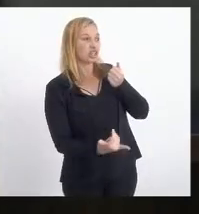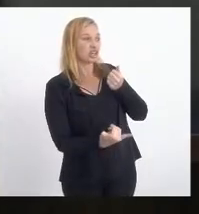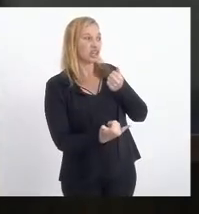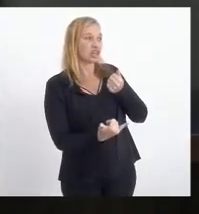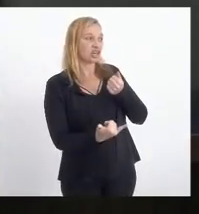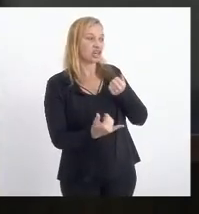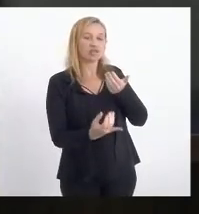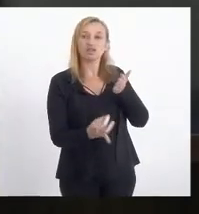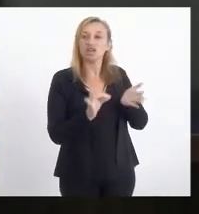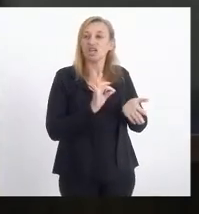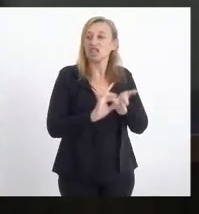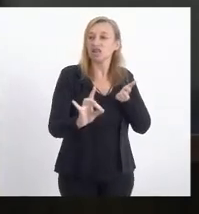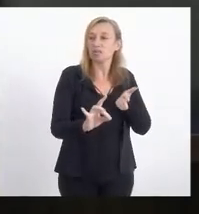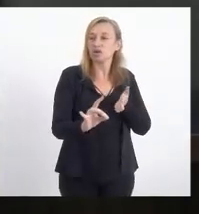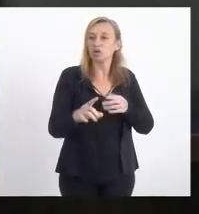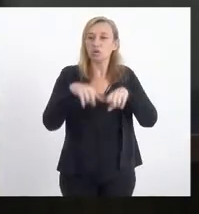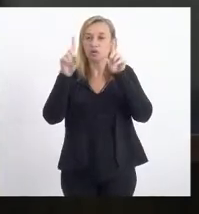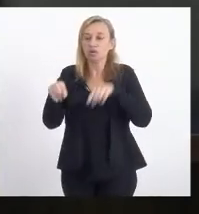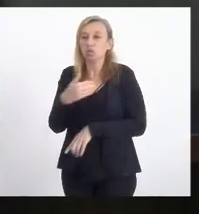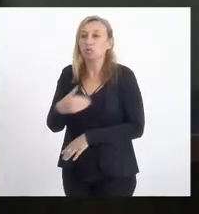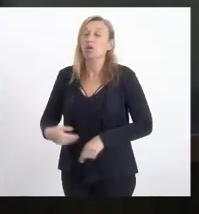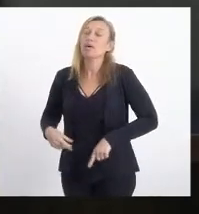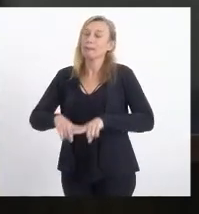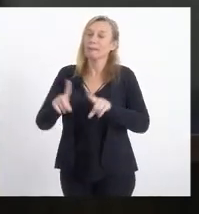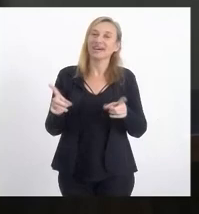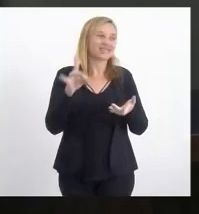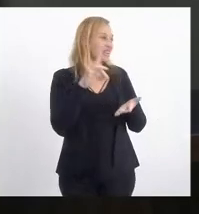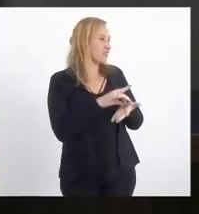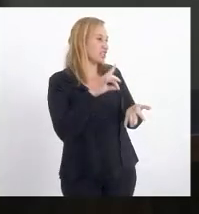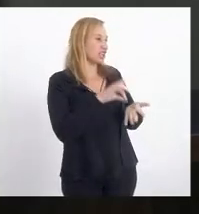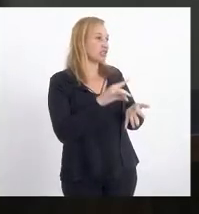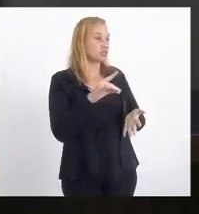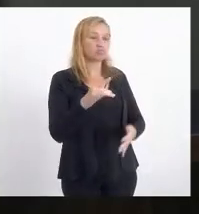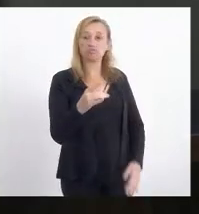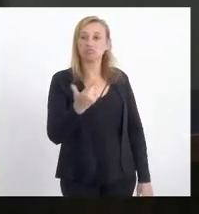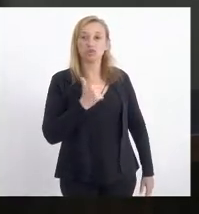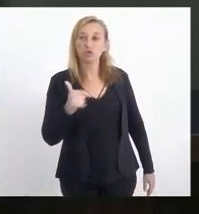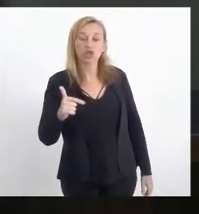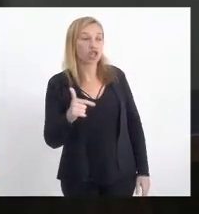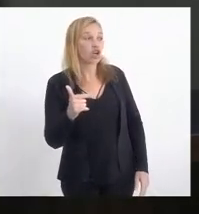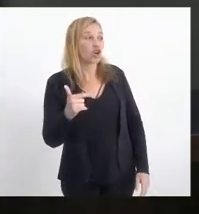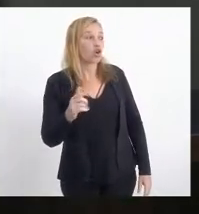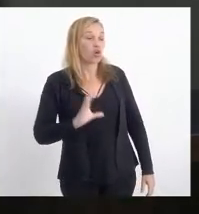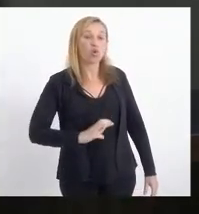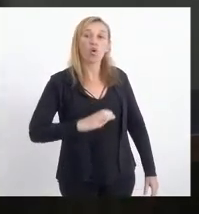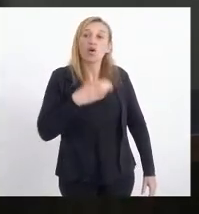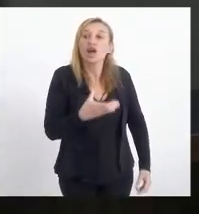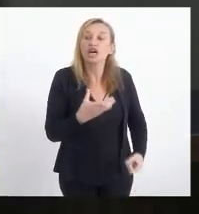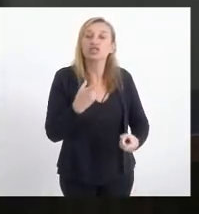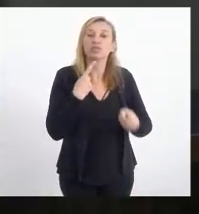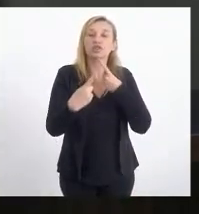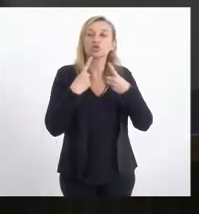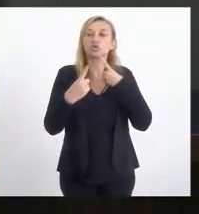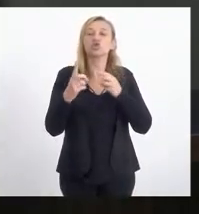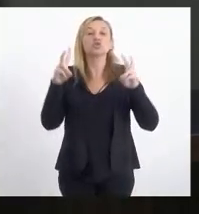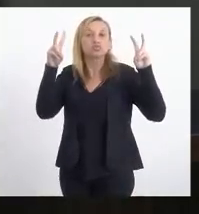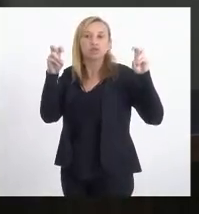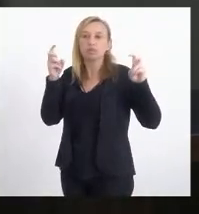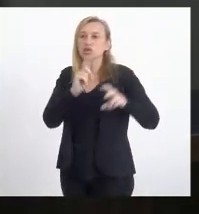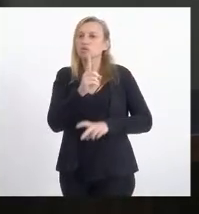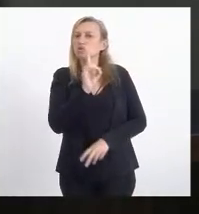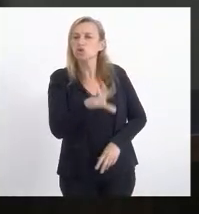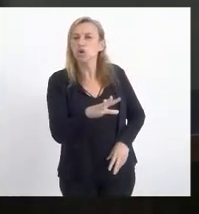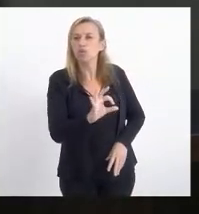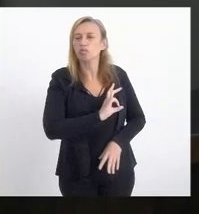do servidor público é mas na verdade não tenha a hombridade de estarem aqui discutindo temas discutindo o tema relevante não só pros